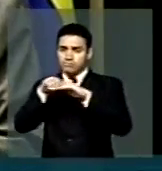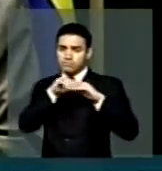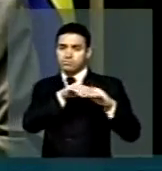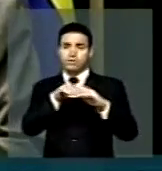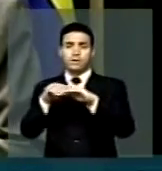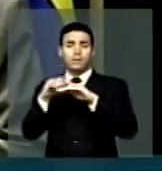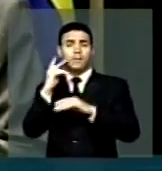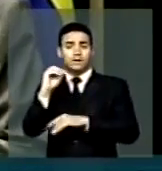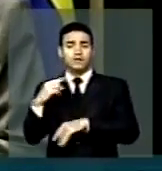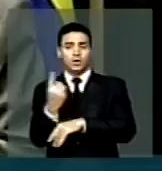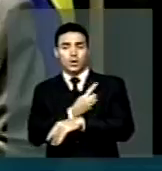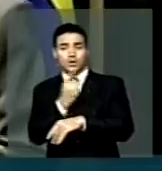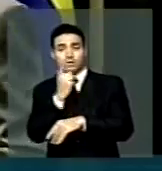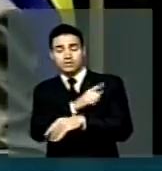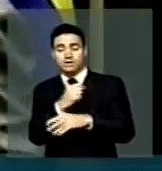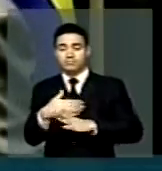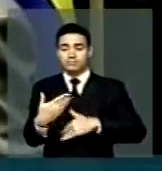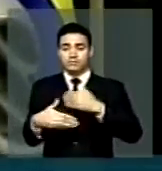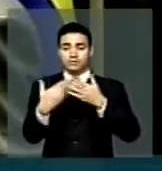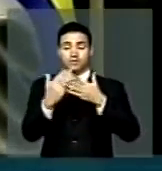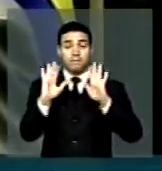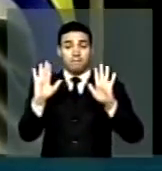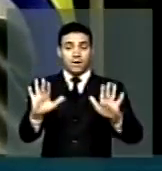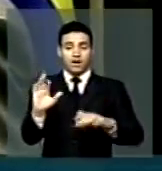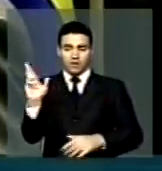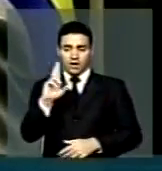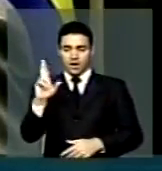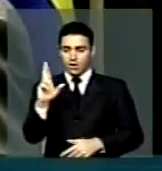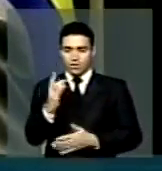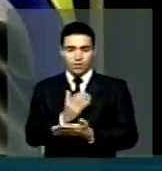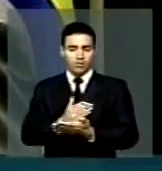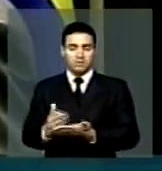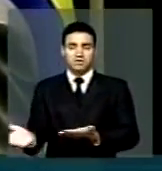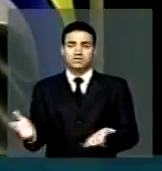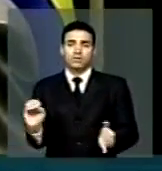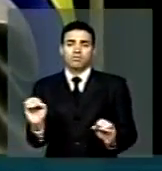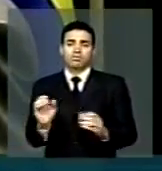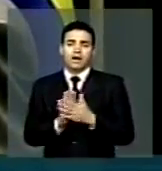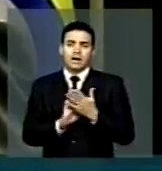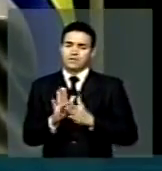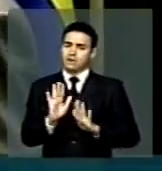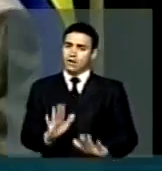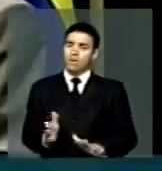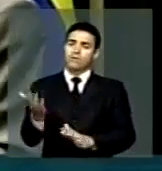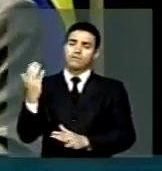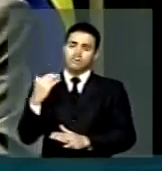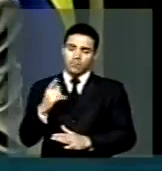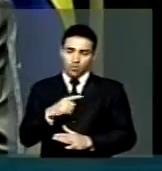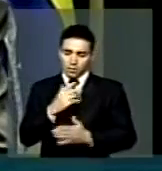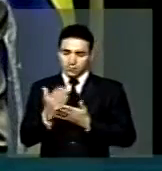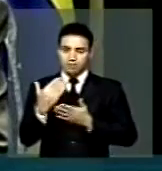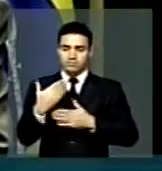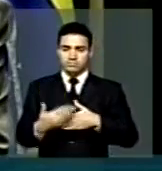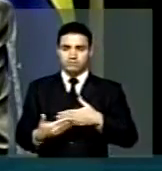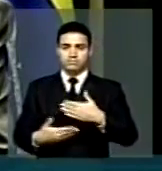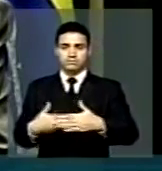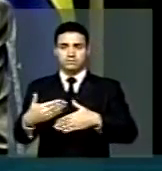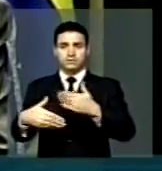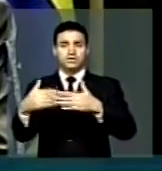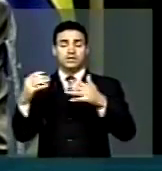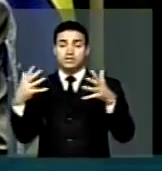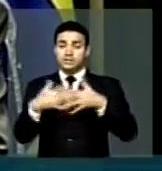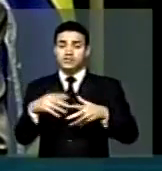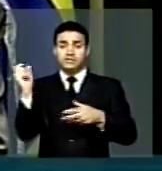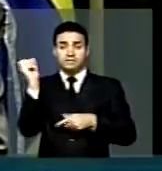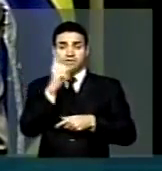nós pudéssemos avançar. Mas o Plano Real não nasceu do zero. Foi sendo construído. Foi muito difícil, nós